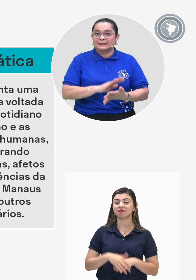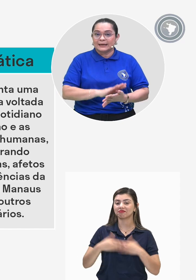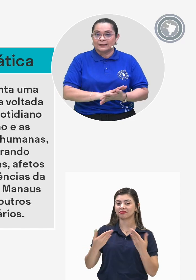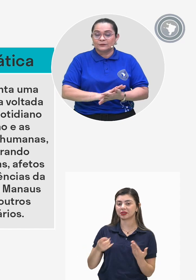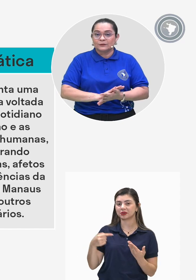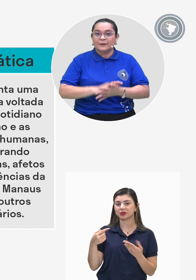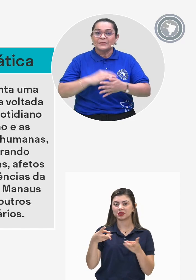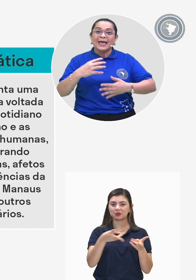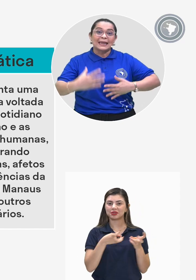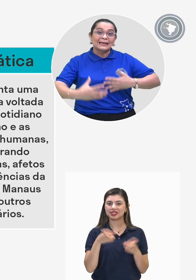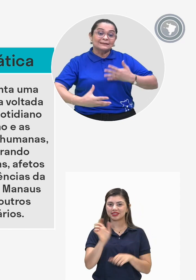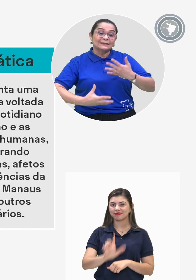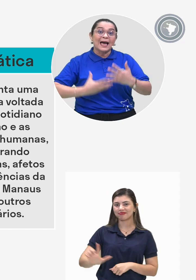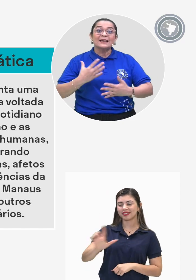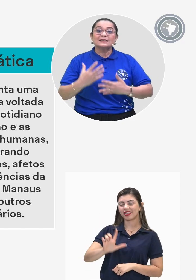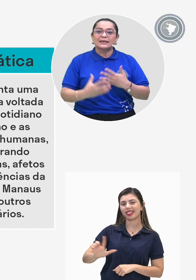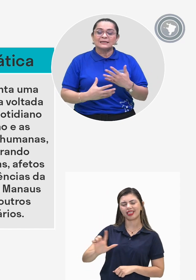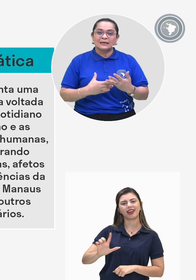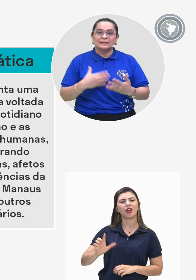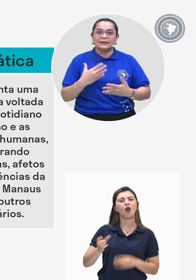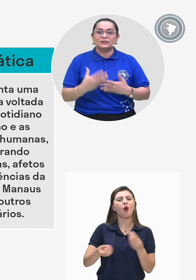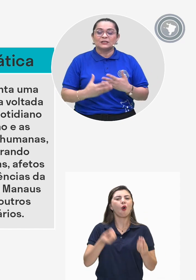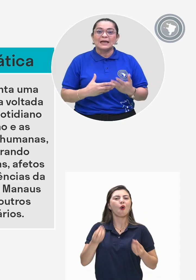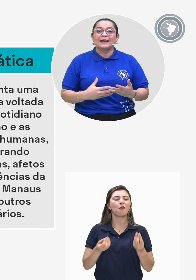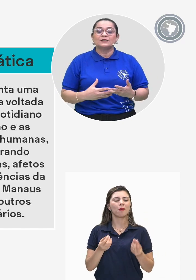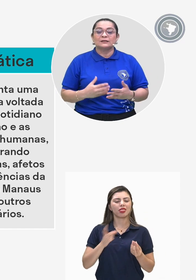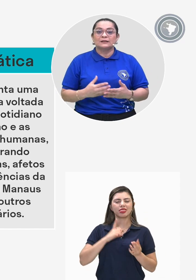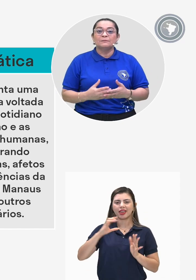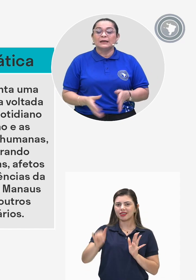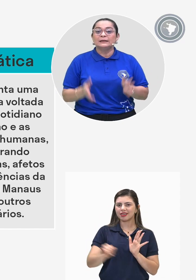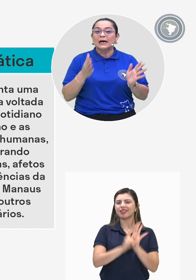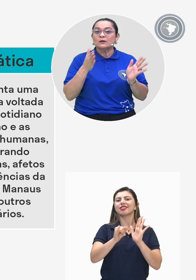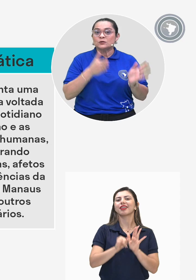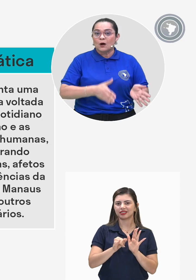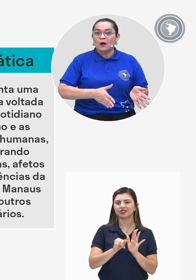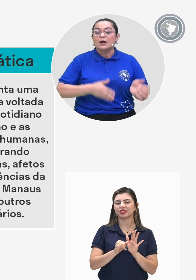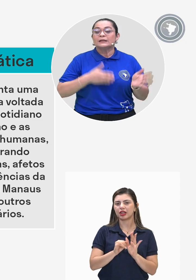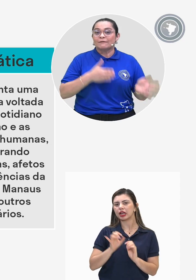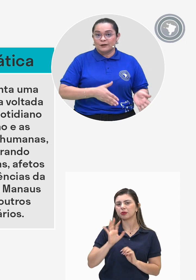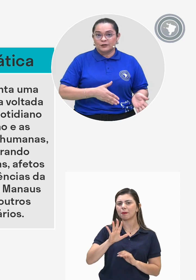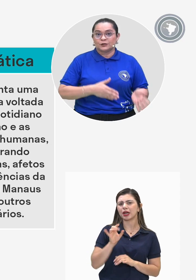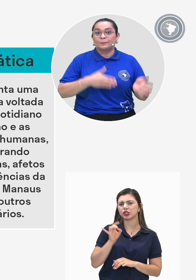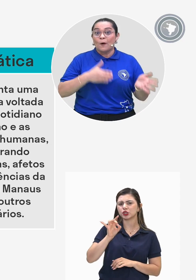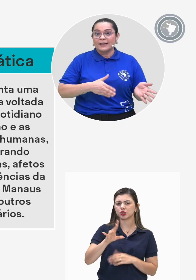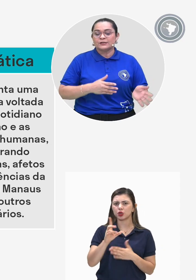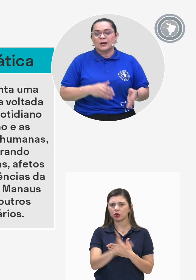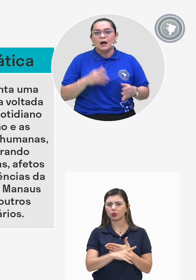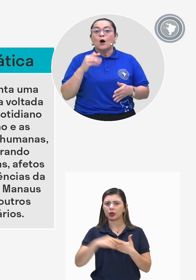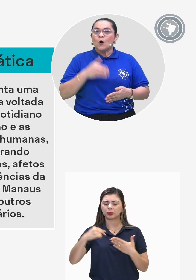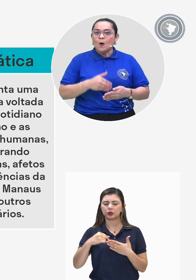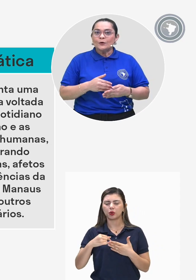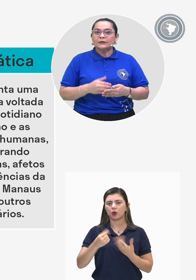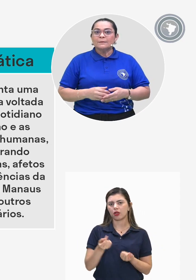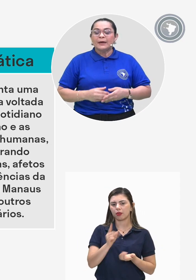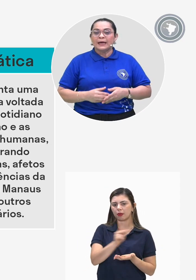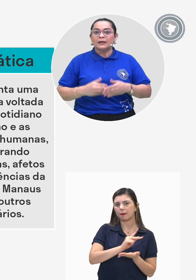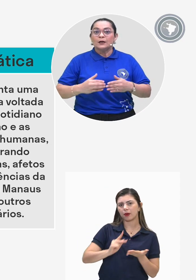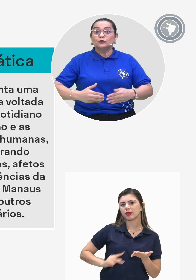que a literatura, ela traz essa identidade também não só da voz poética, como